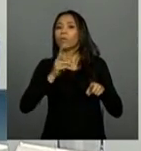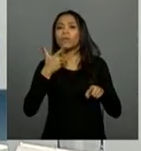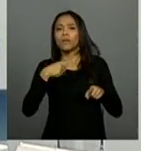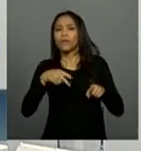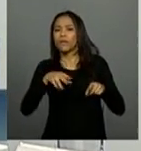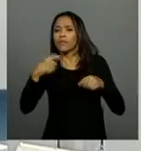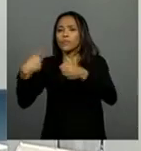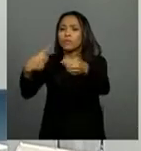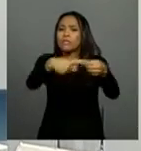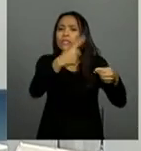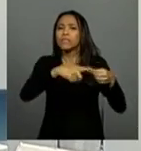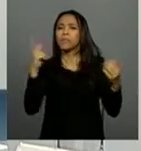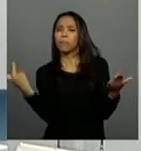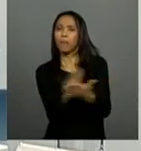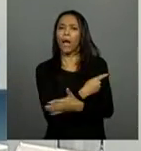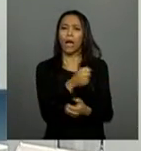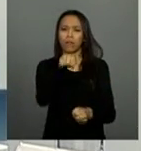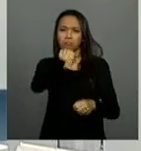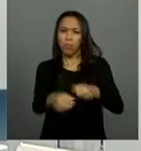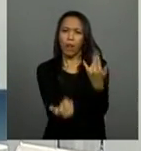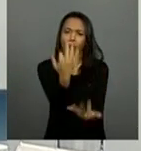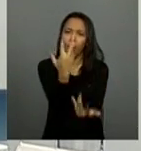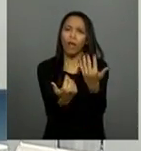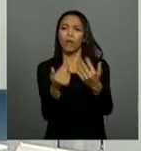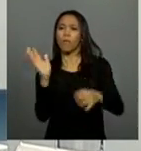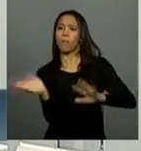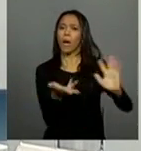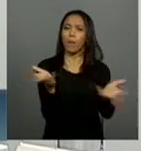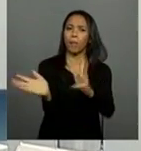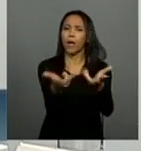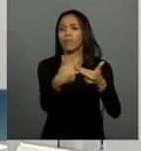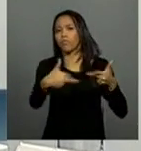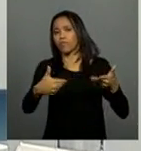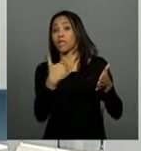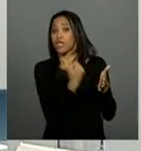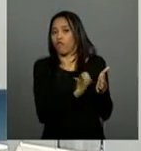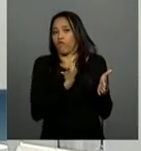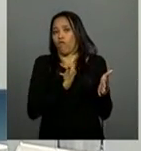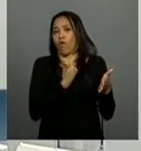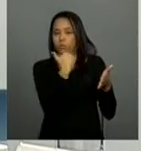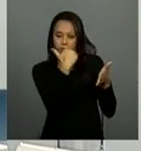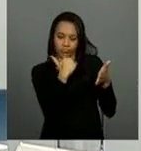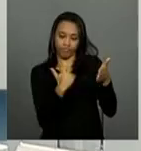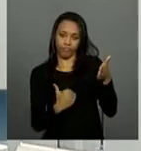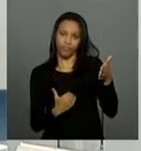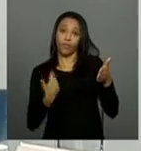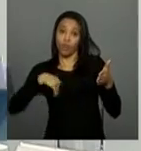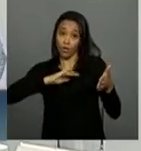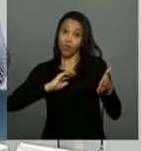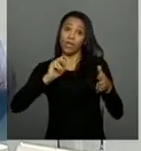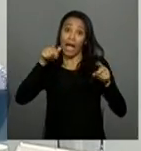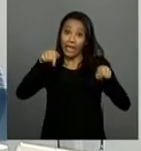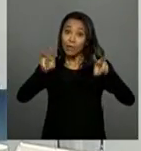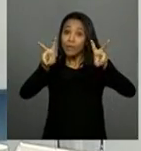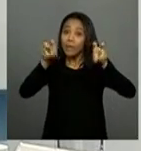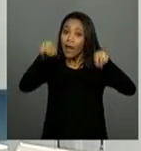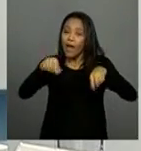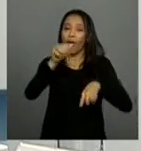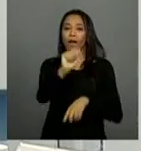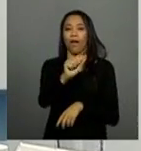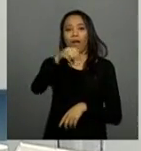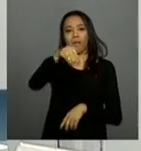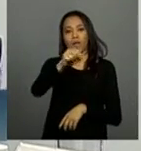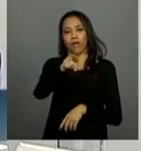é absolutamente verdadeiro, porque nós estamos não só na Amazônia, no Brasil inteiro, mas aqui, no caso, nós estamos discutindo a Amazônia. Então, vai ser possível, no